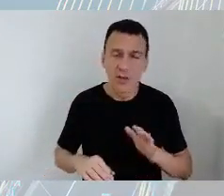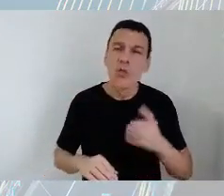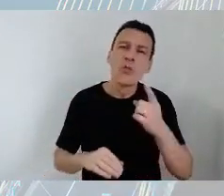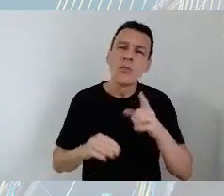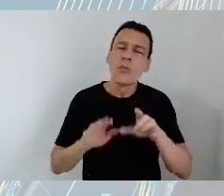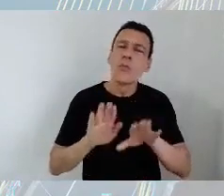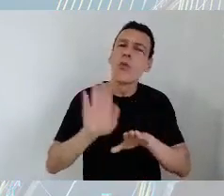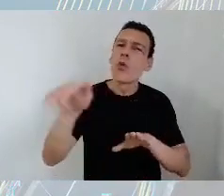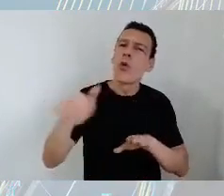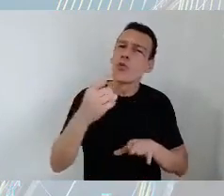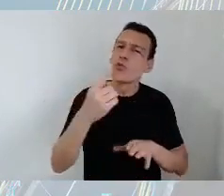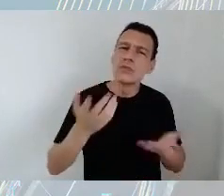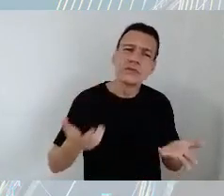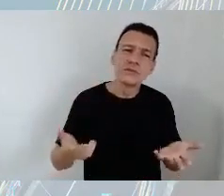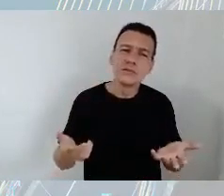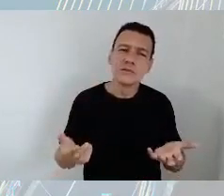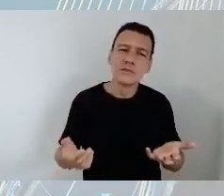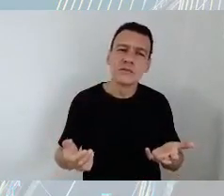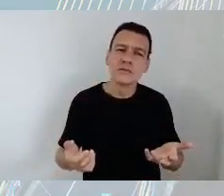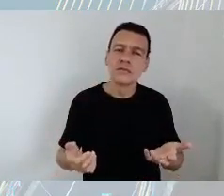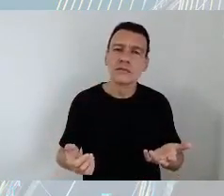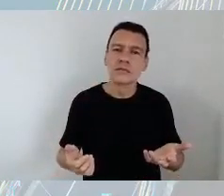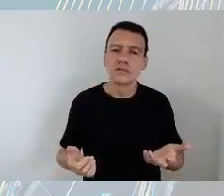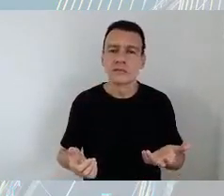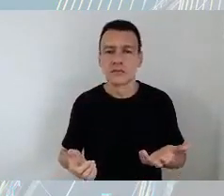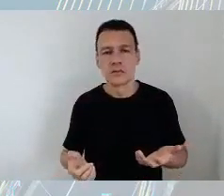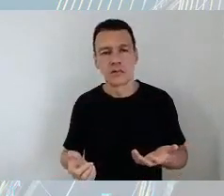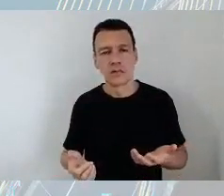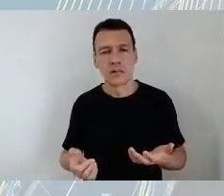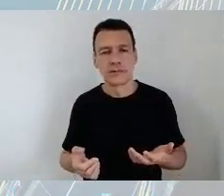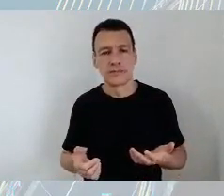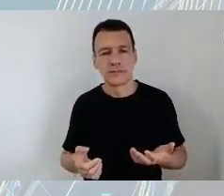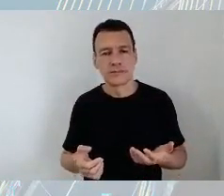O final que vai acontecer, eu vou até voltar aqui no início,